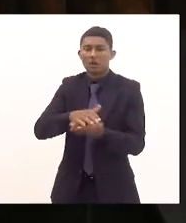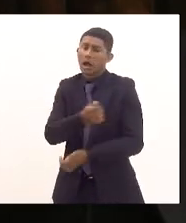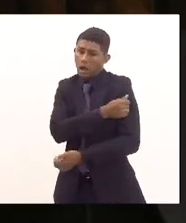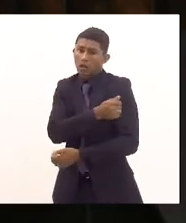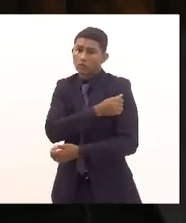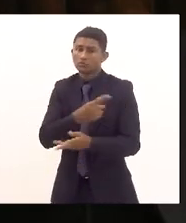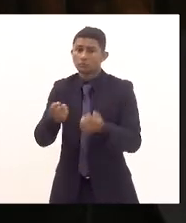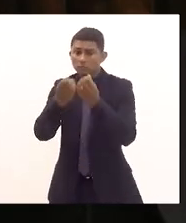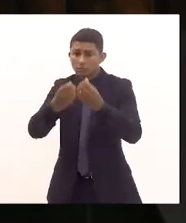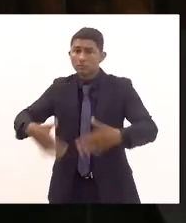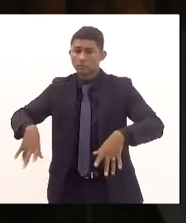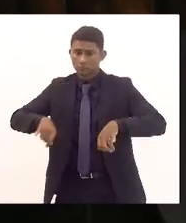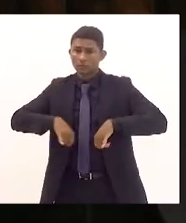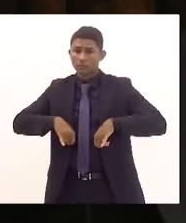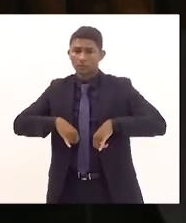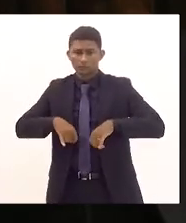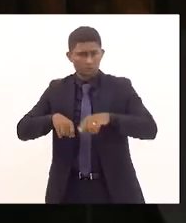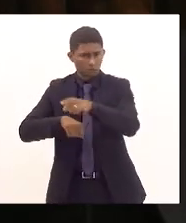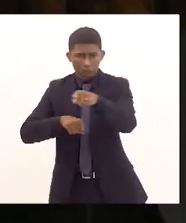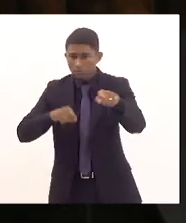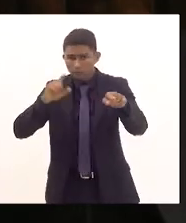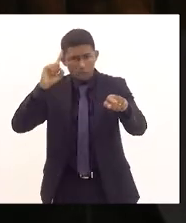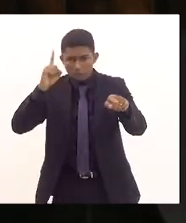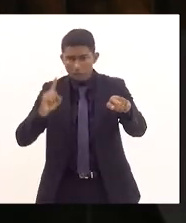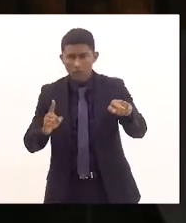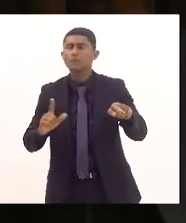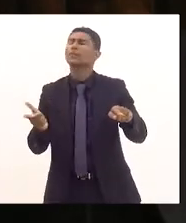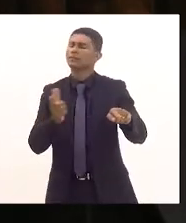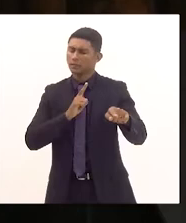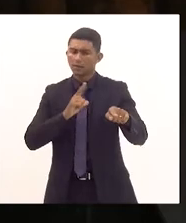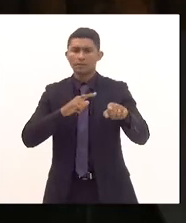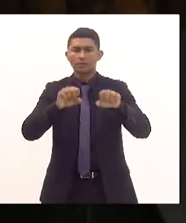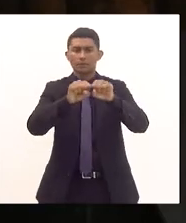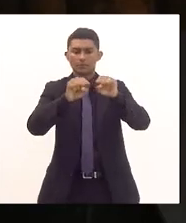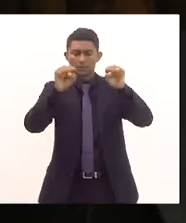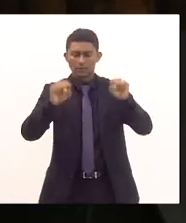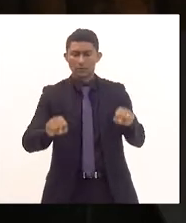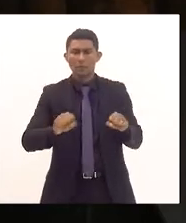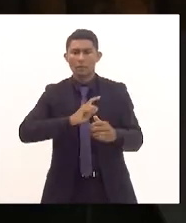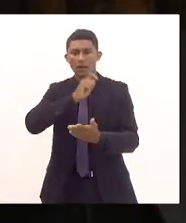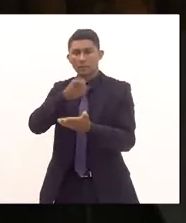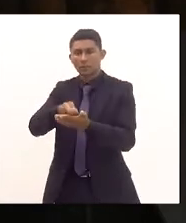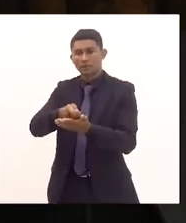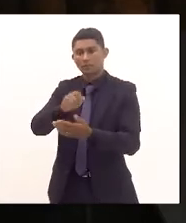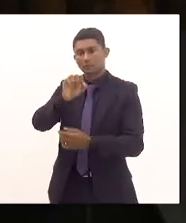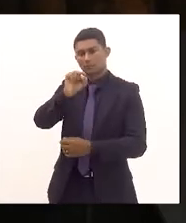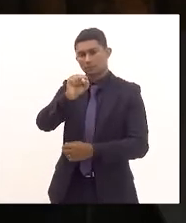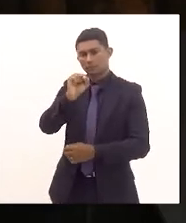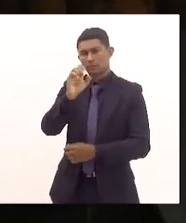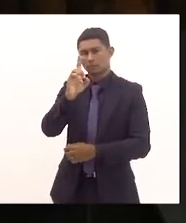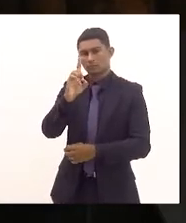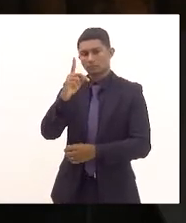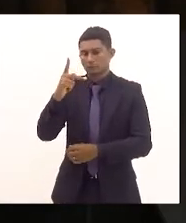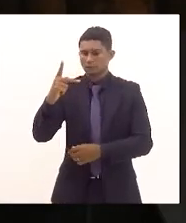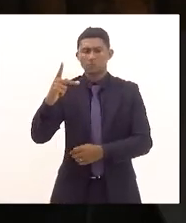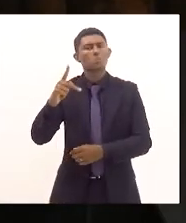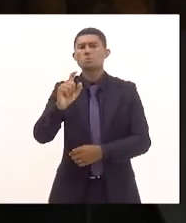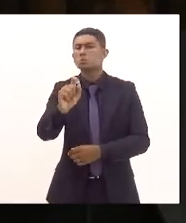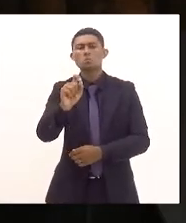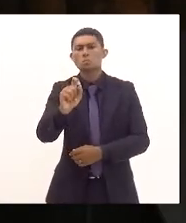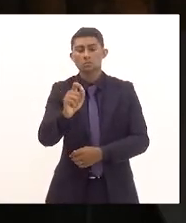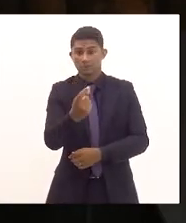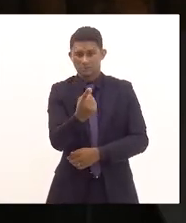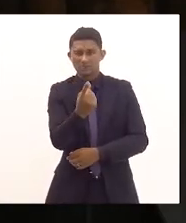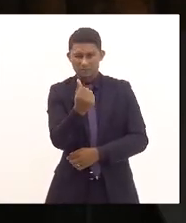sabe existe o sistema de Centralizado de pagamento que o STP que nada mais é do que o dinheiro que